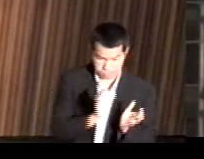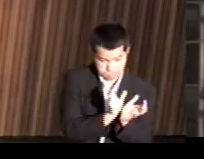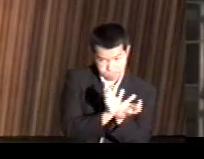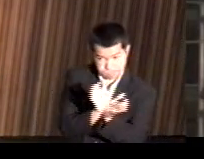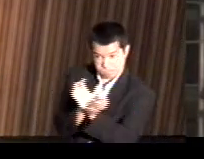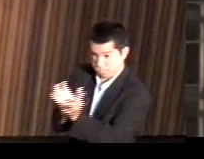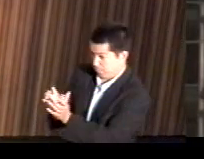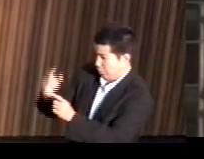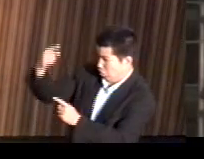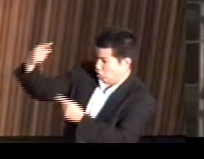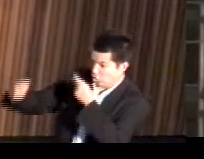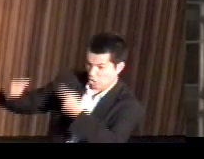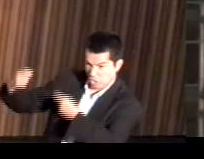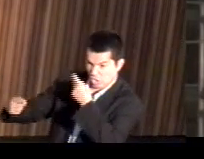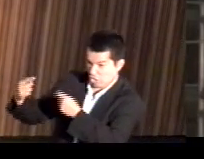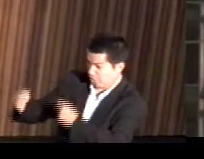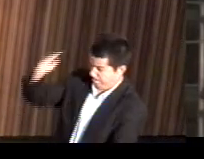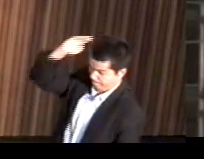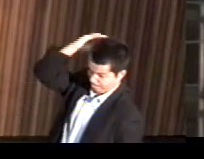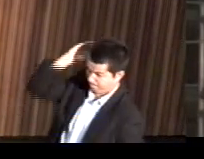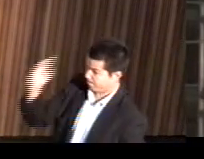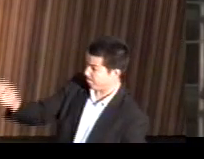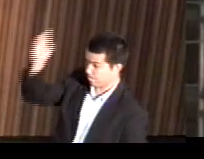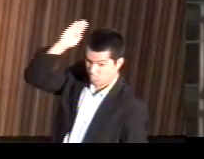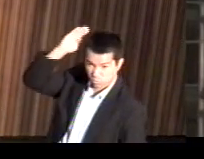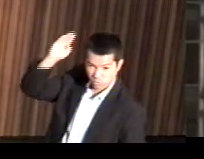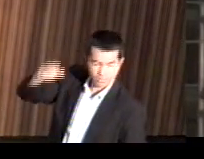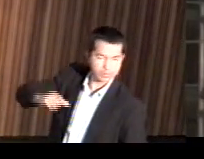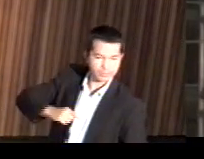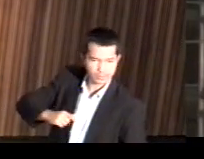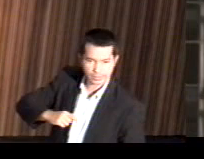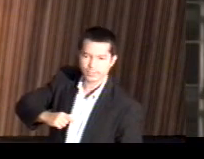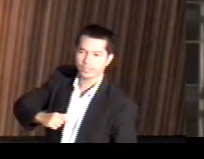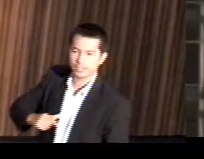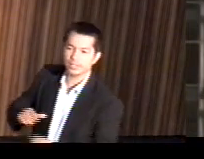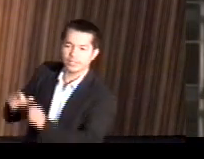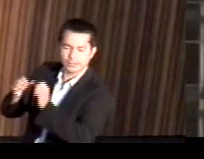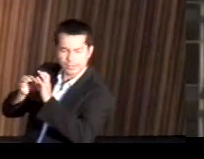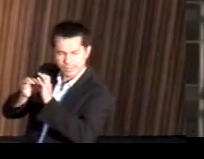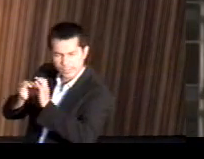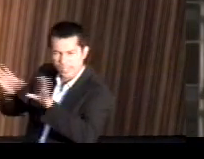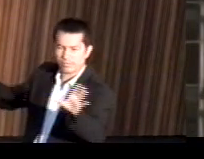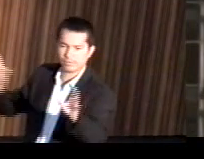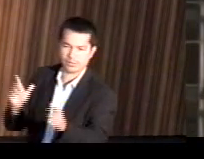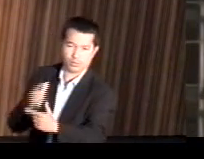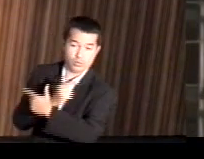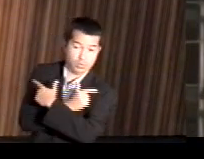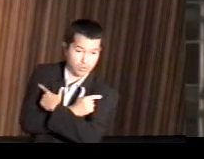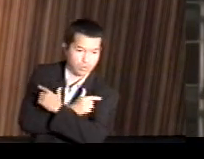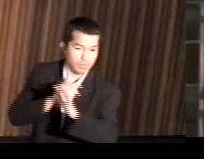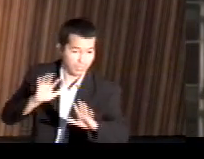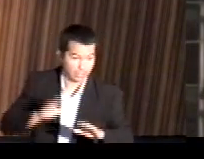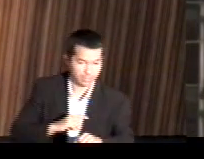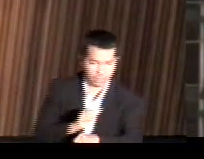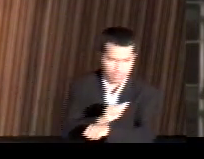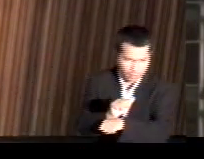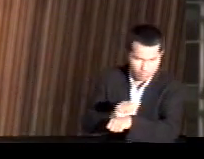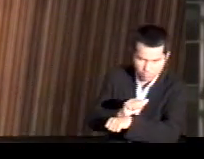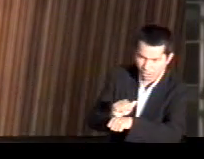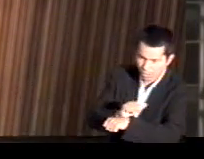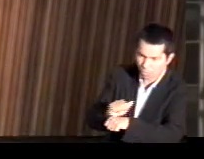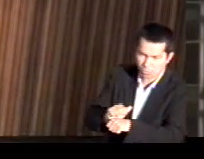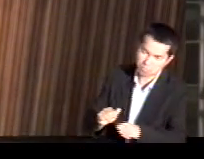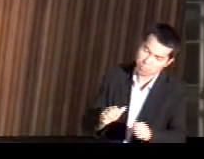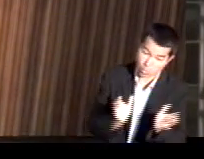despojos pertenciam ao vencedor, e ele não aceita os despojos,